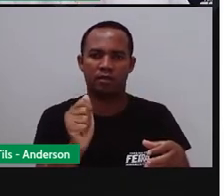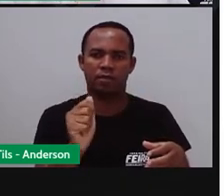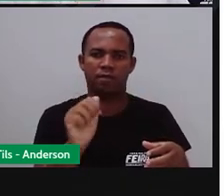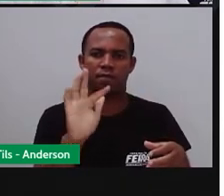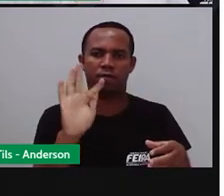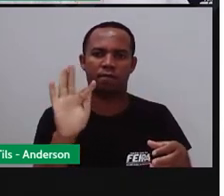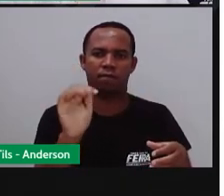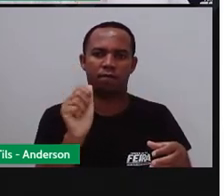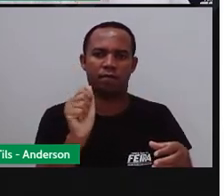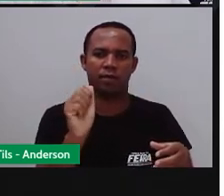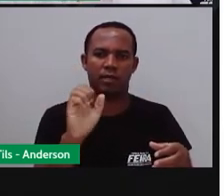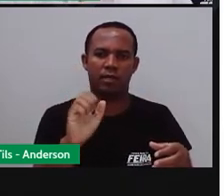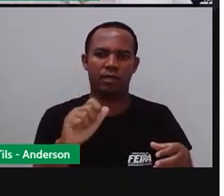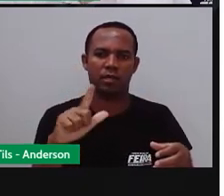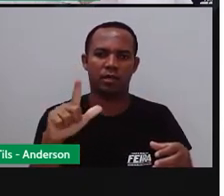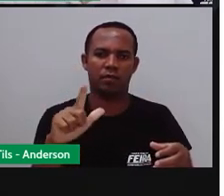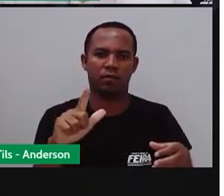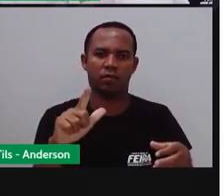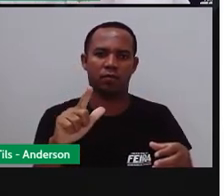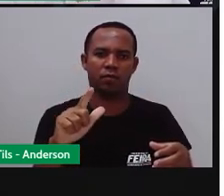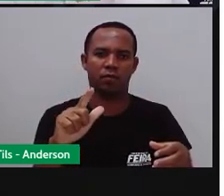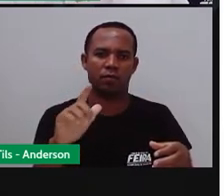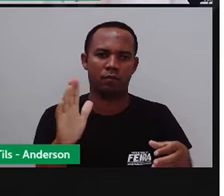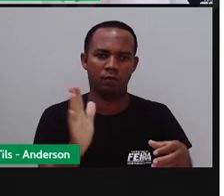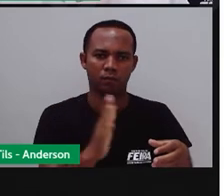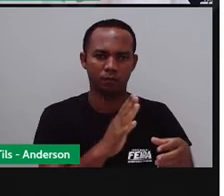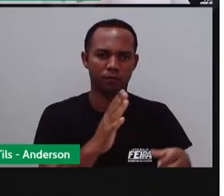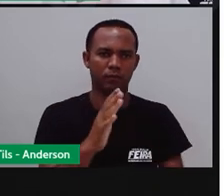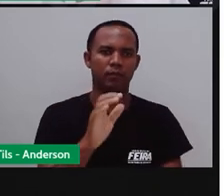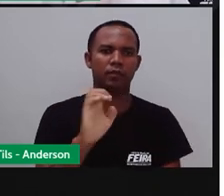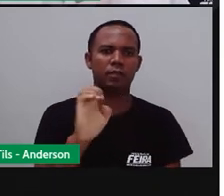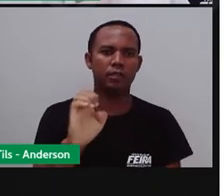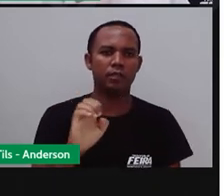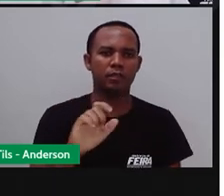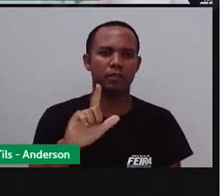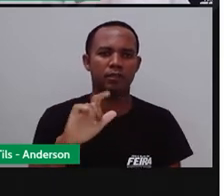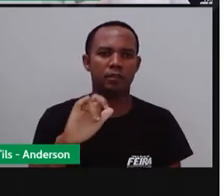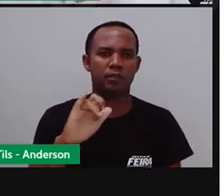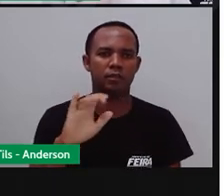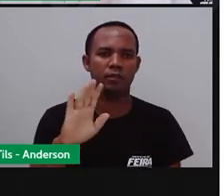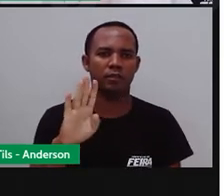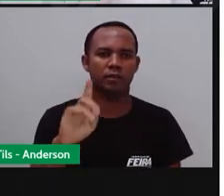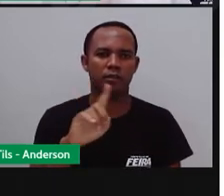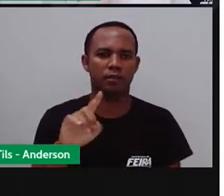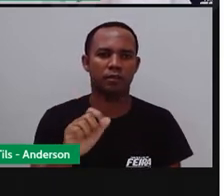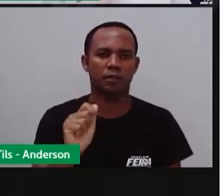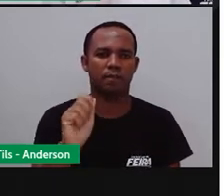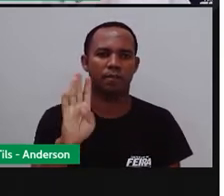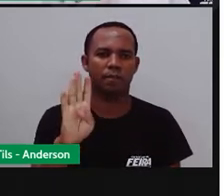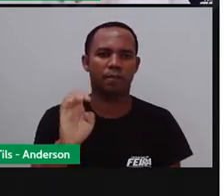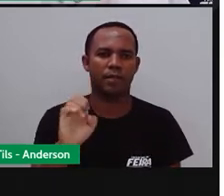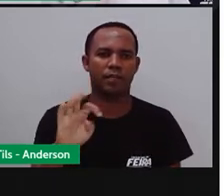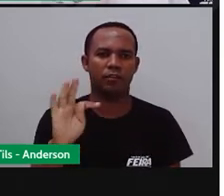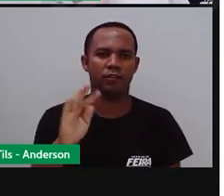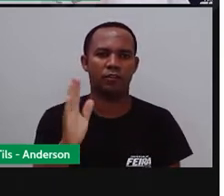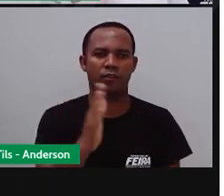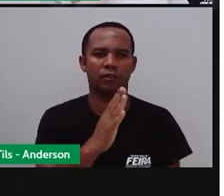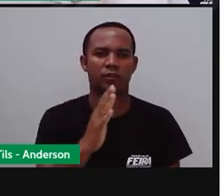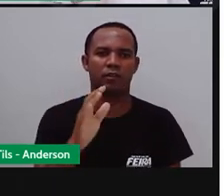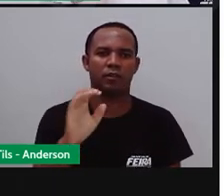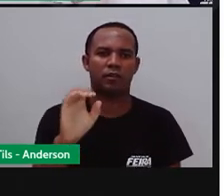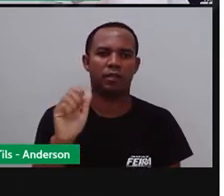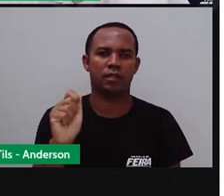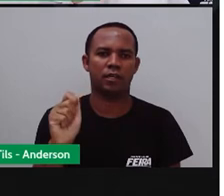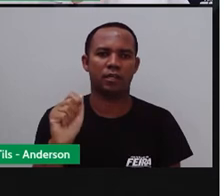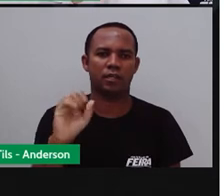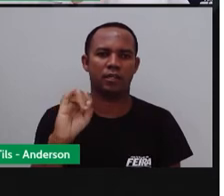aí. Observe que cada criança ficou responsável por um tipo de lixo. Conte e registre a